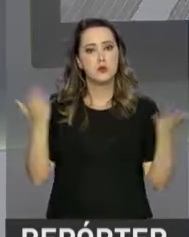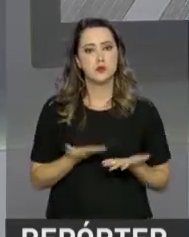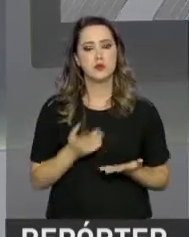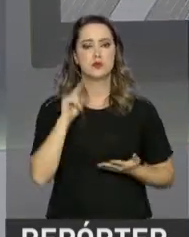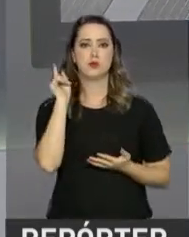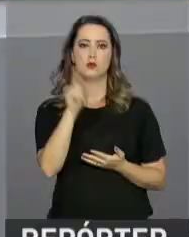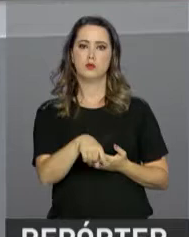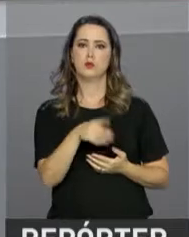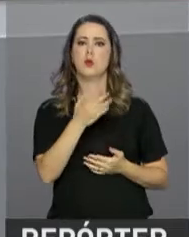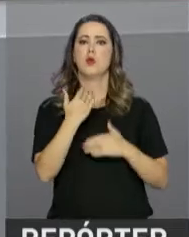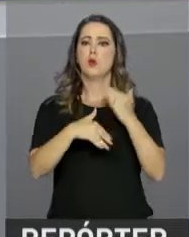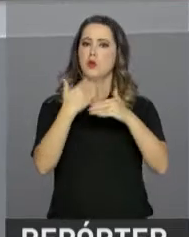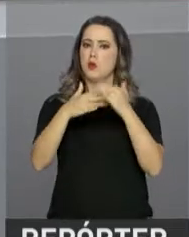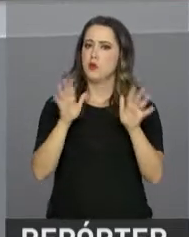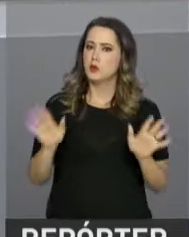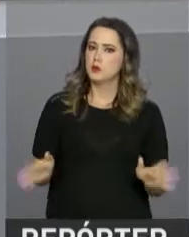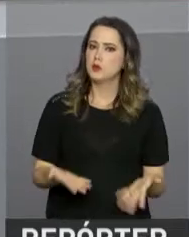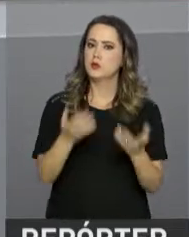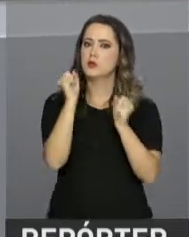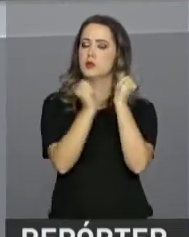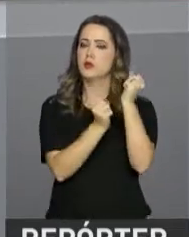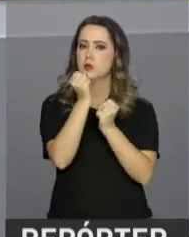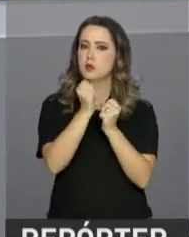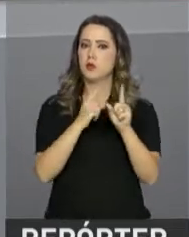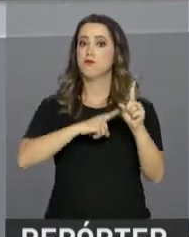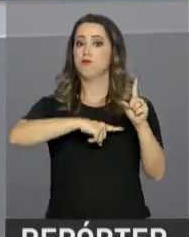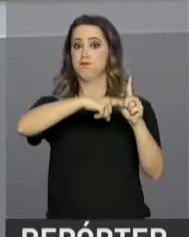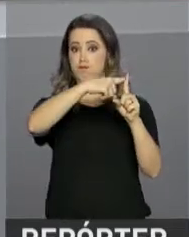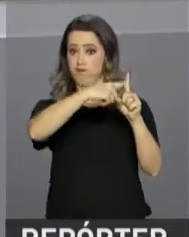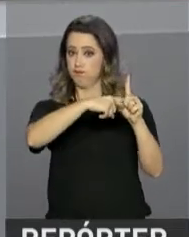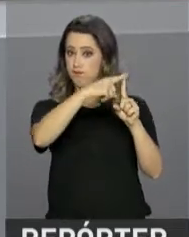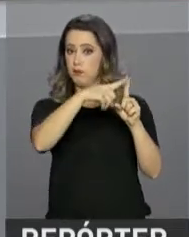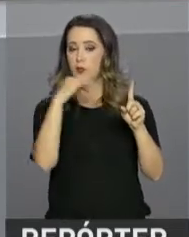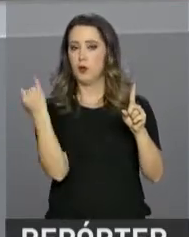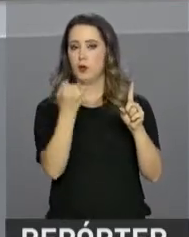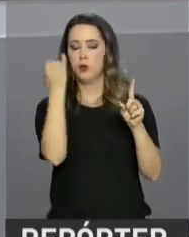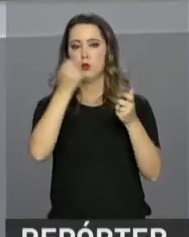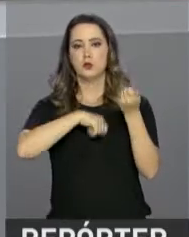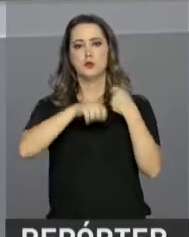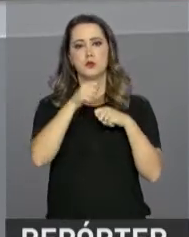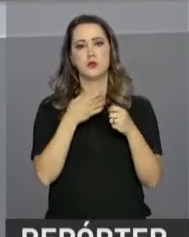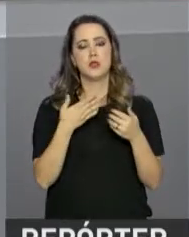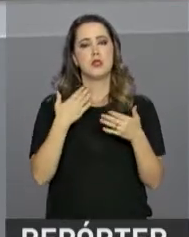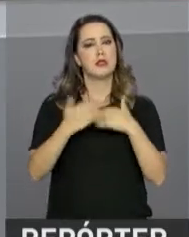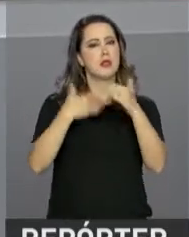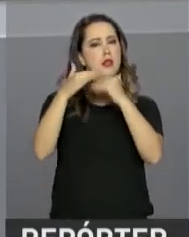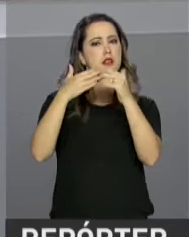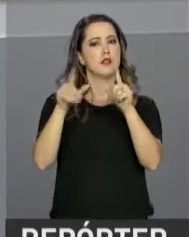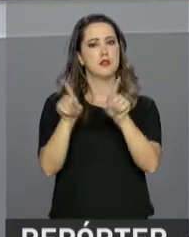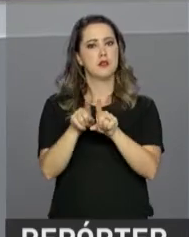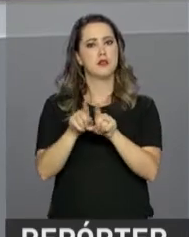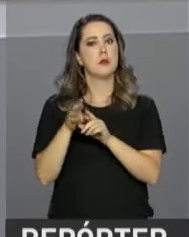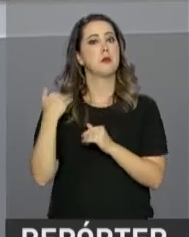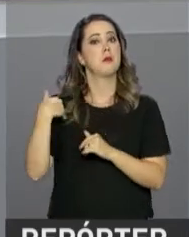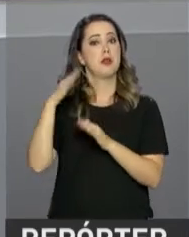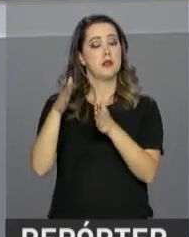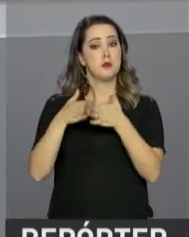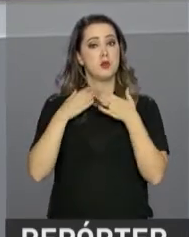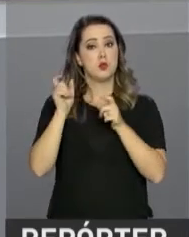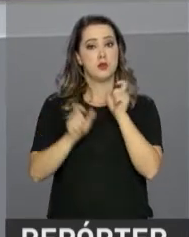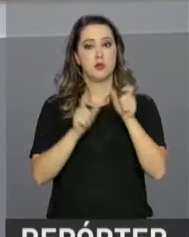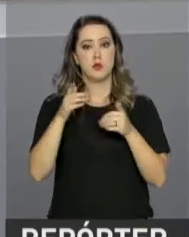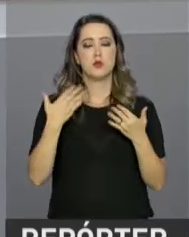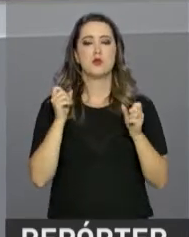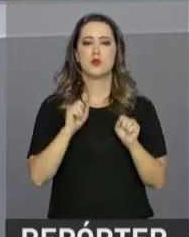hoje o aumento da produção industrial é um termômetro importante para a economia se a produção cresce há mais demanda dos consumidores